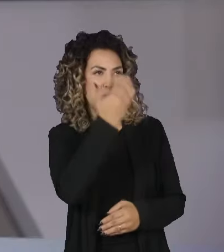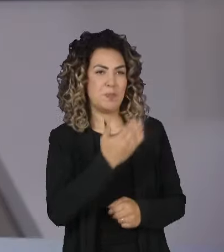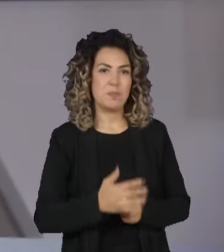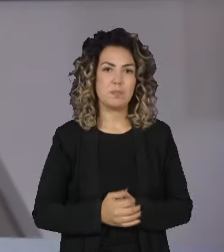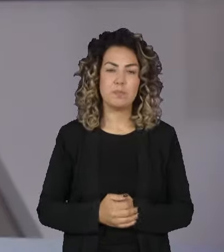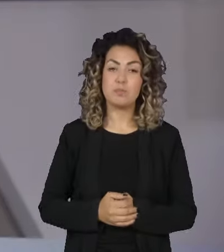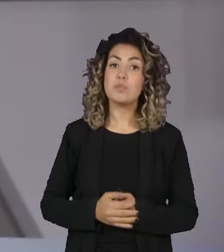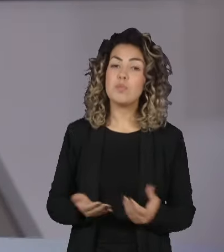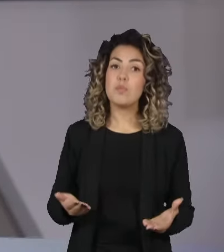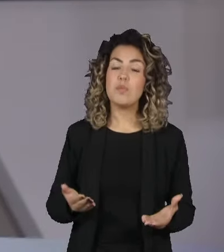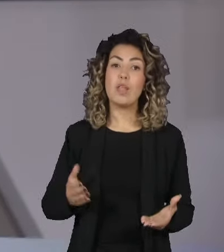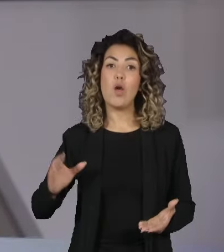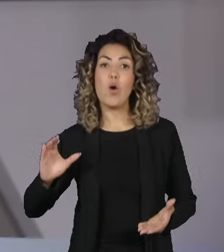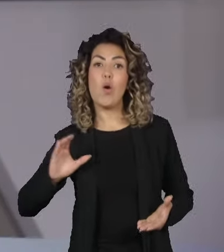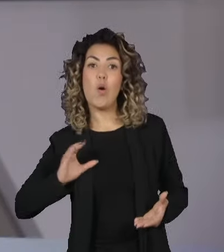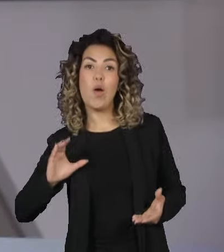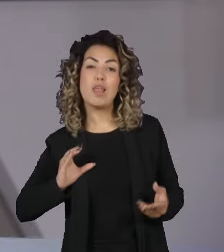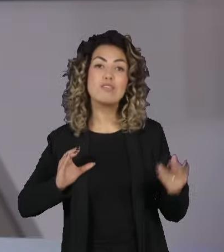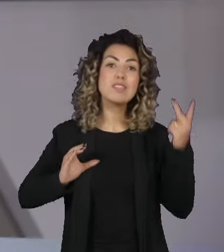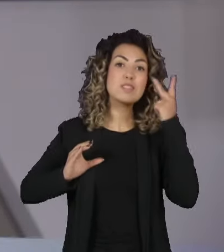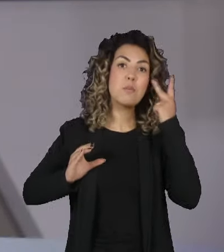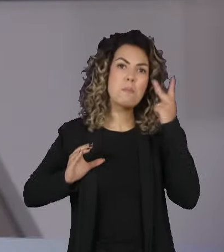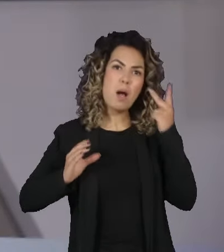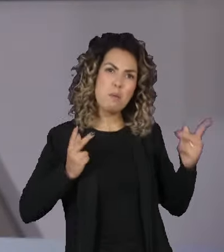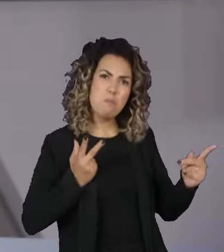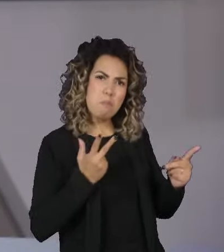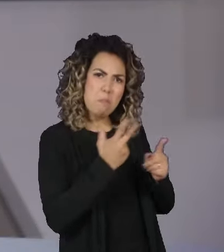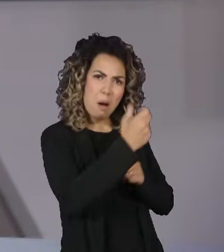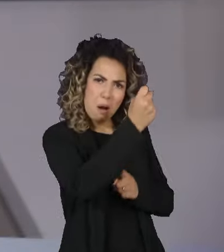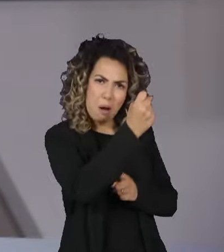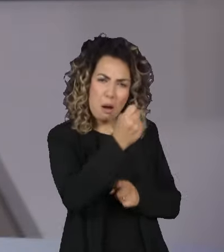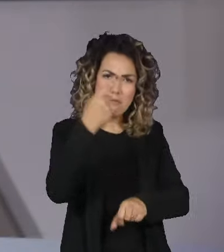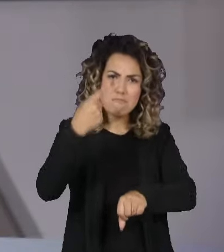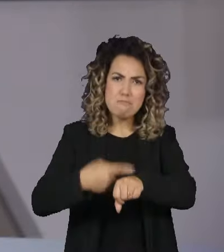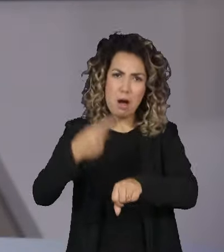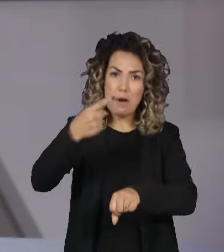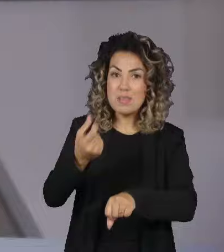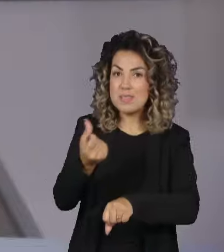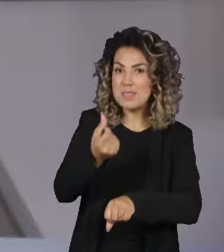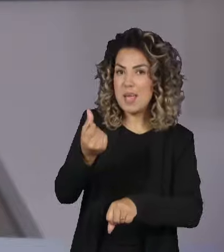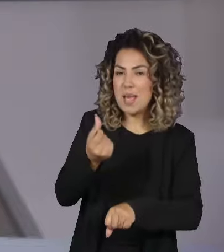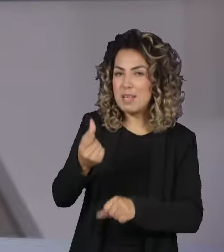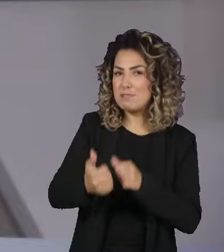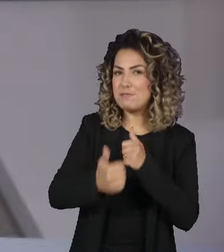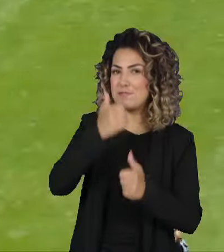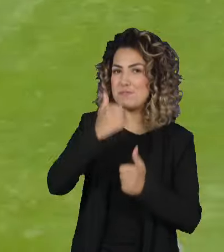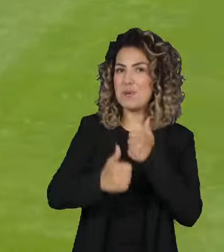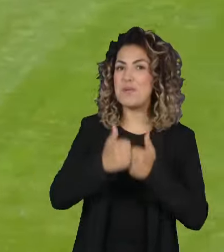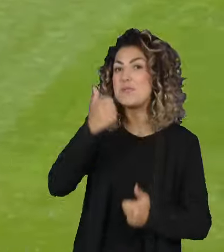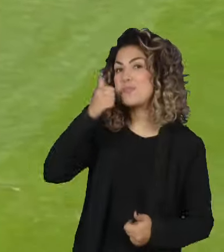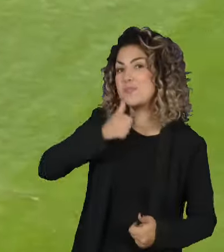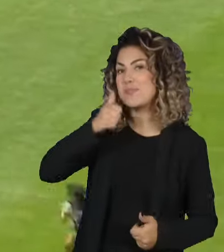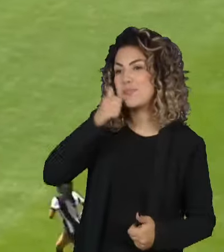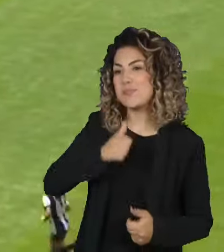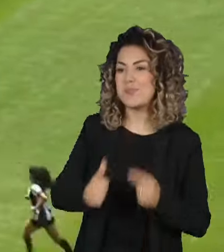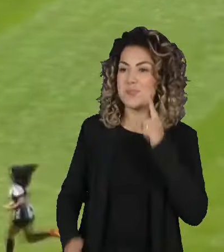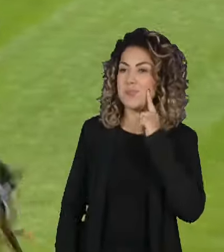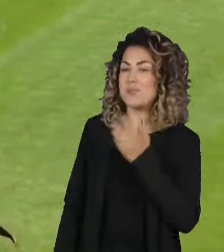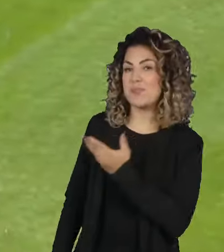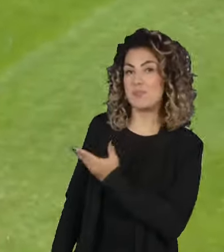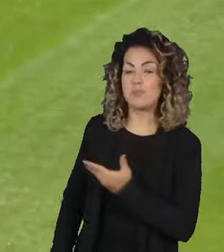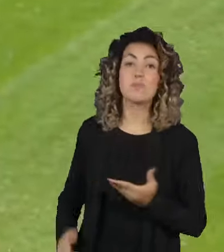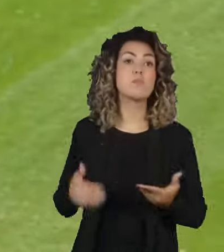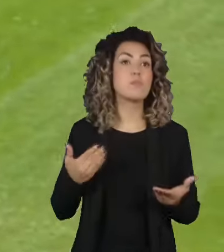O Corinthians venceu São Paulo e ganhou o sexto título do Campeonato Brasileiro Feminino de Futebol. Com